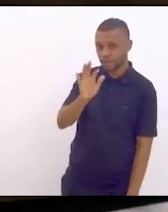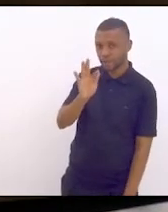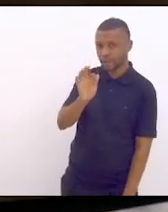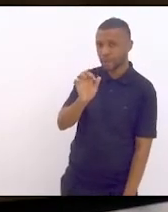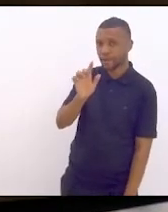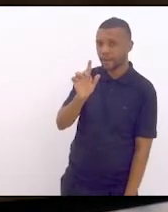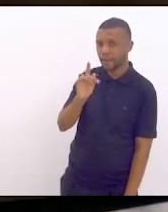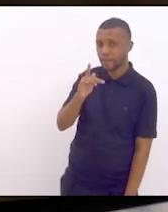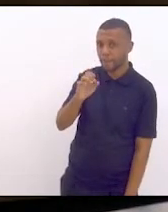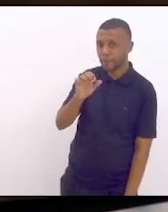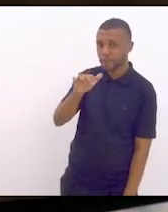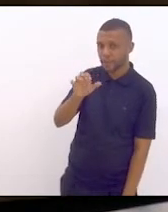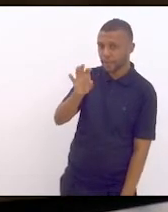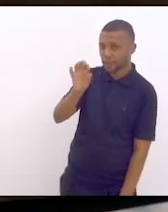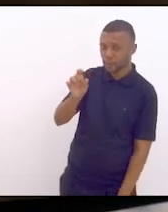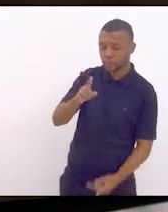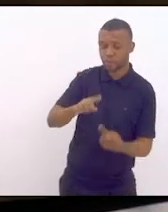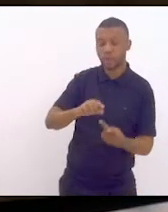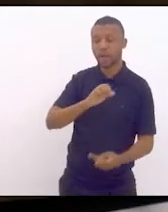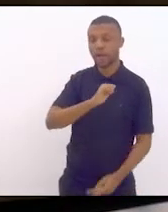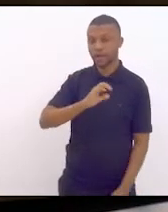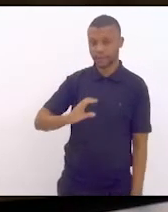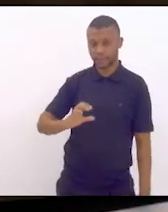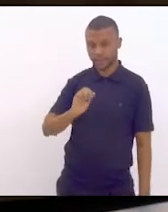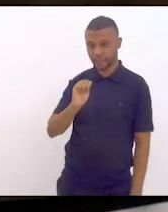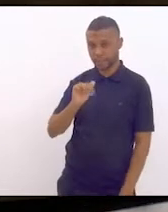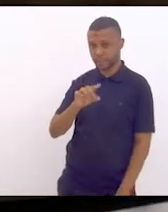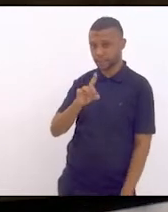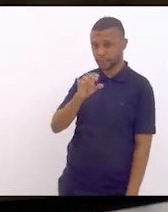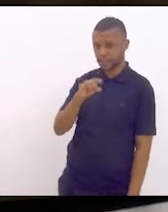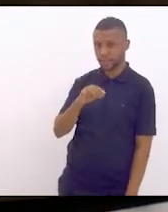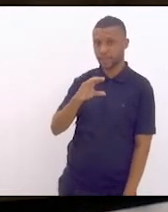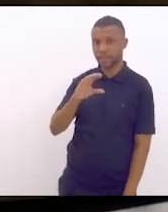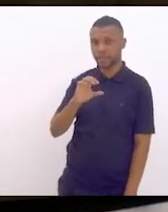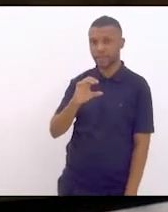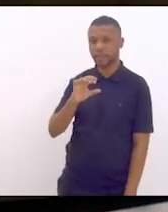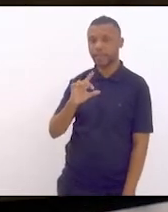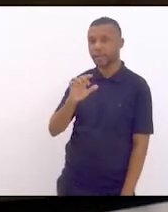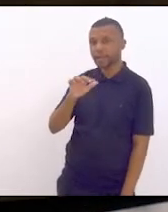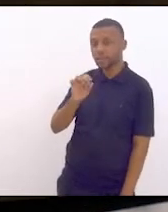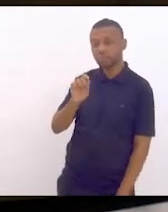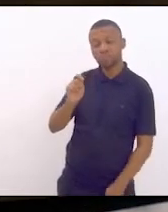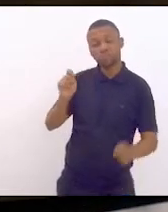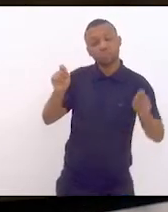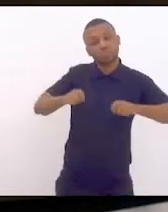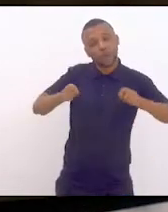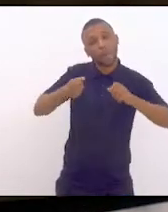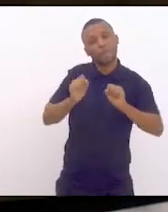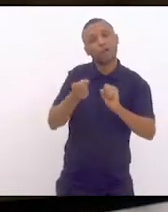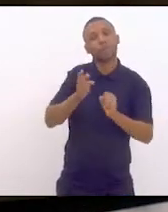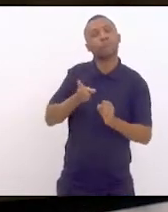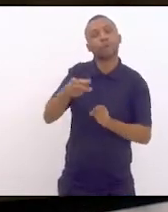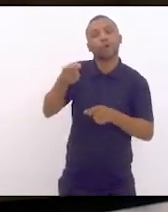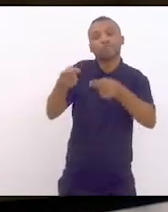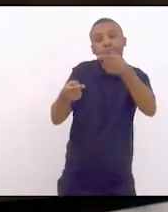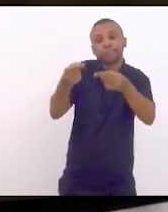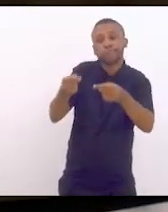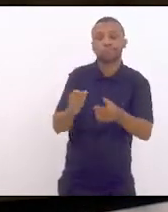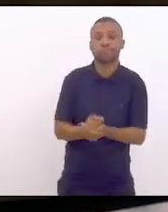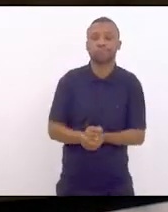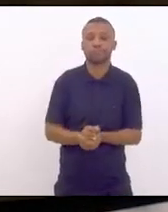Siciliano, tem condições de prosseguir. E o parecer é